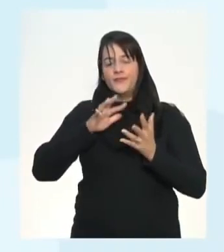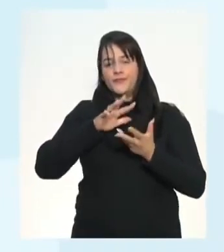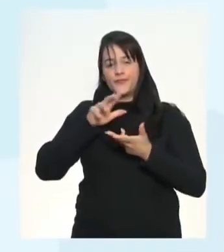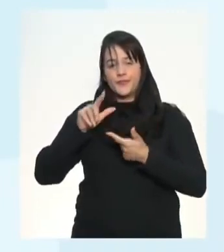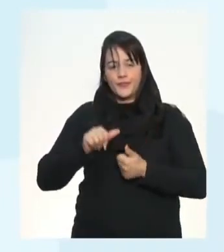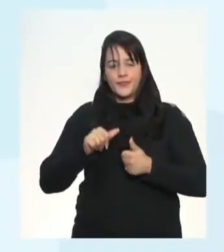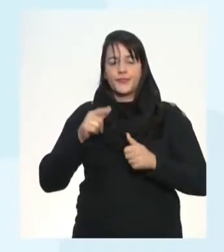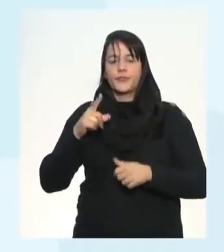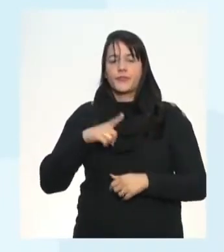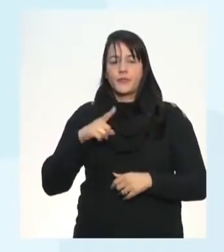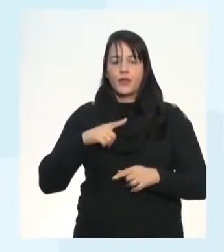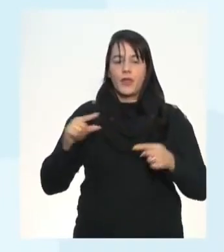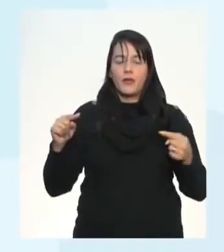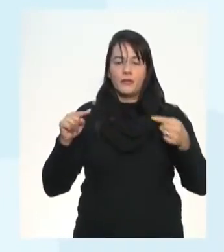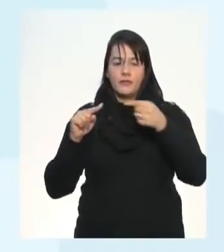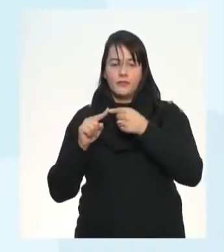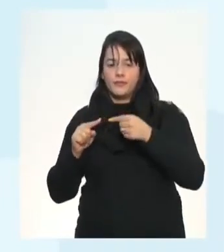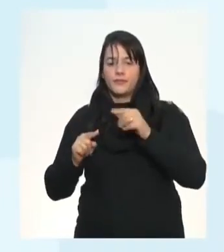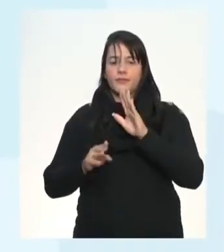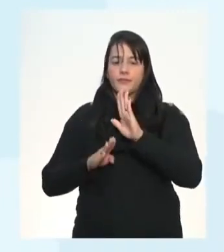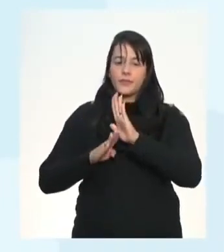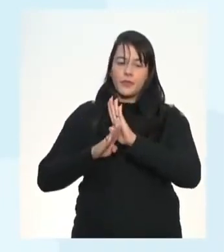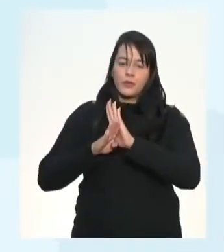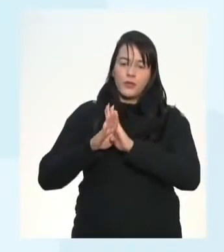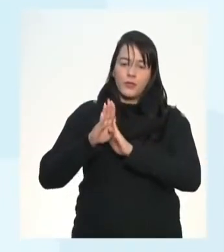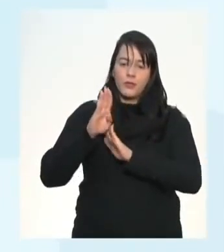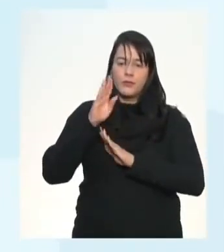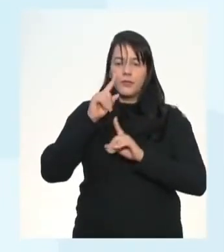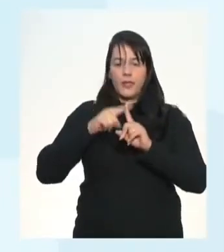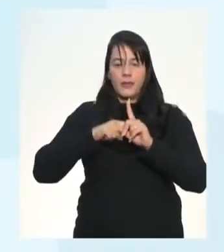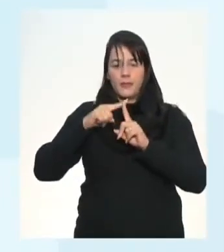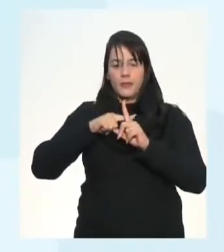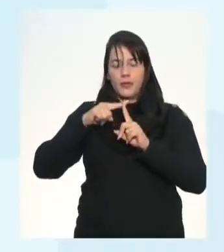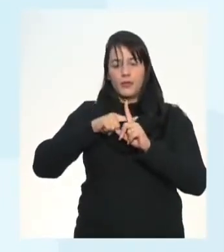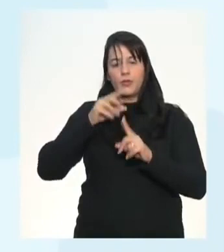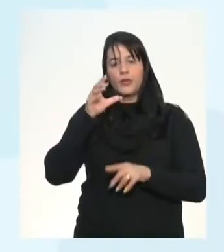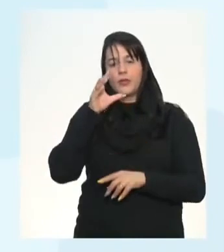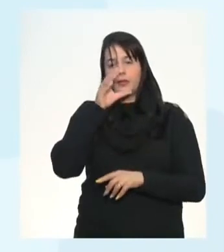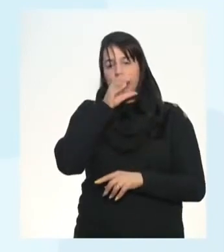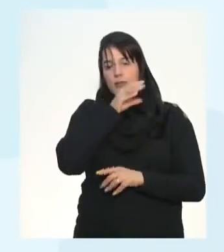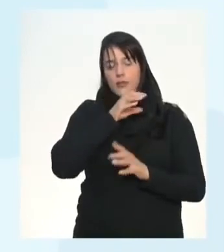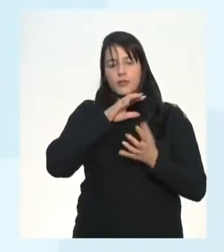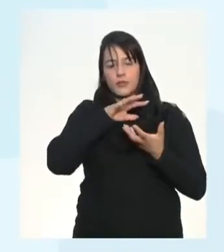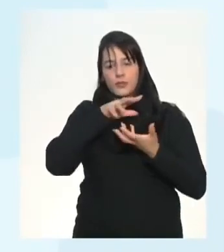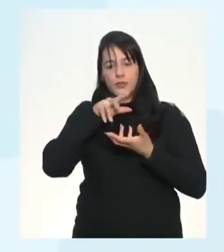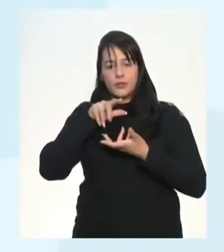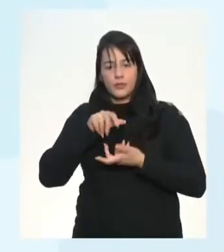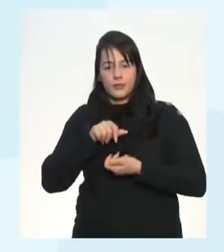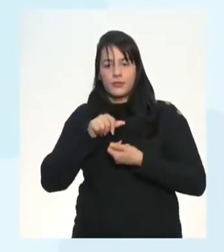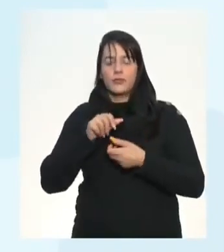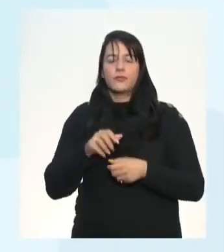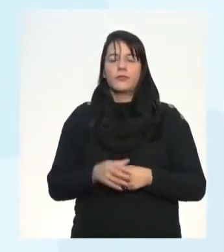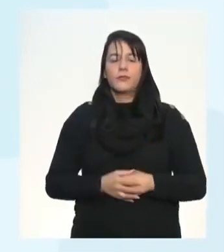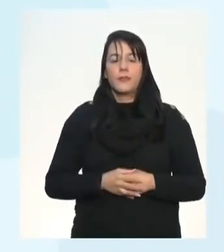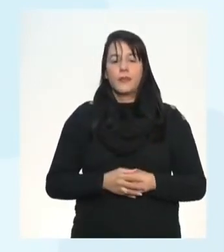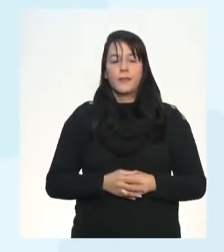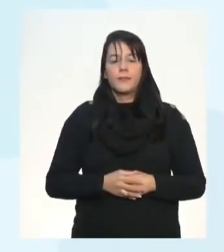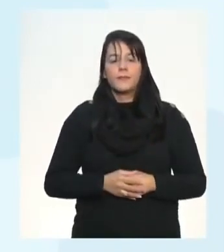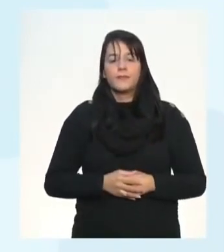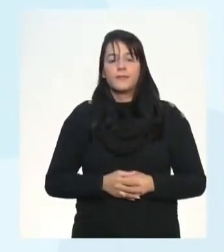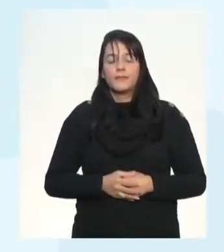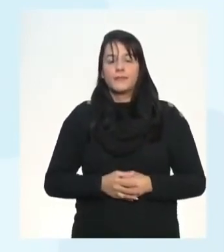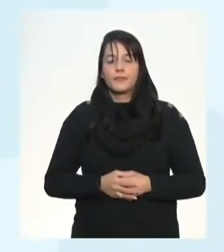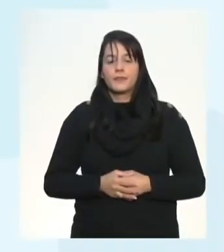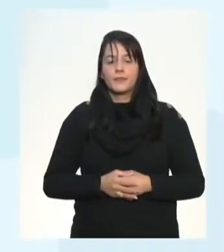temperatura média da Terra está aumentando, ok? Então, isso se refere ao aumento da temperatura da